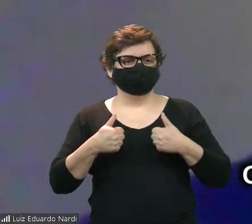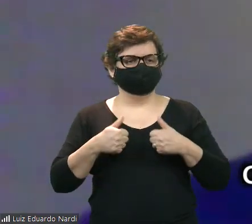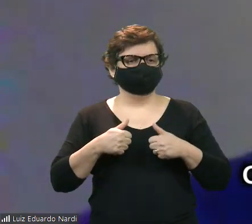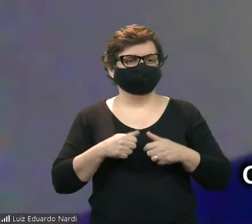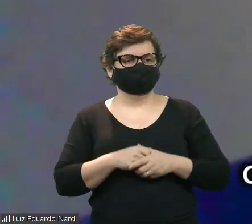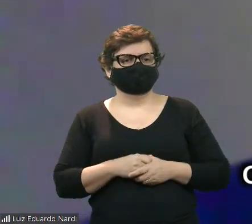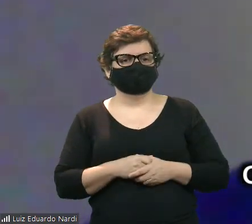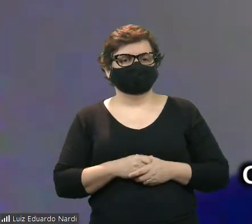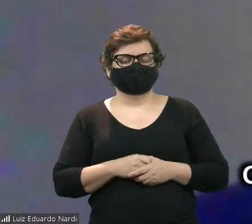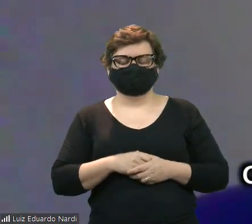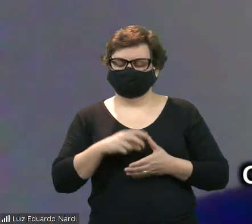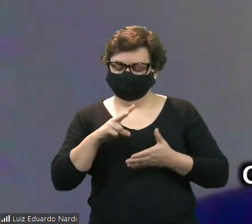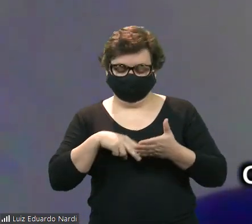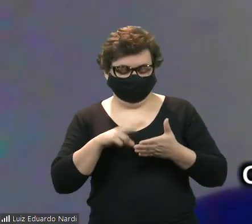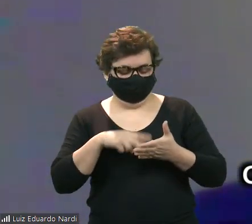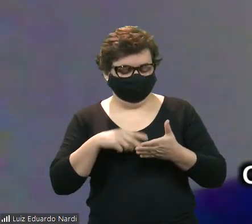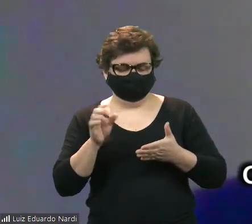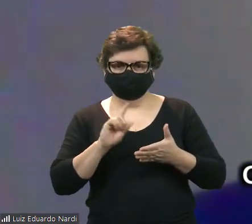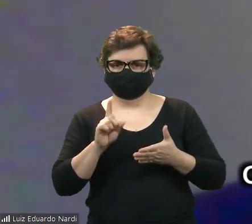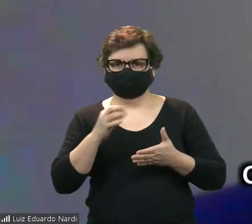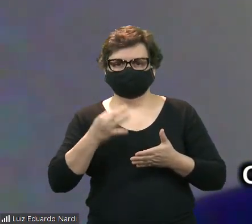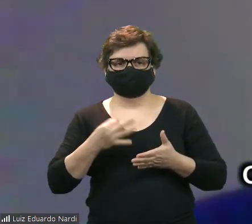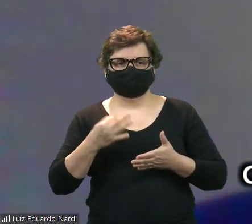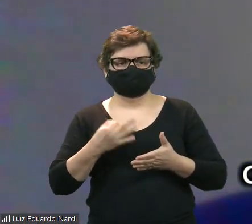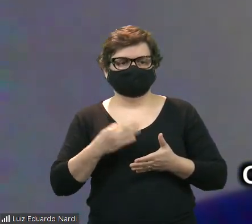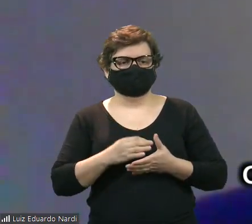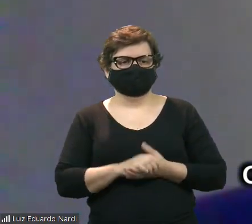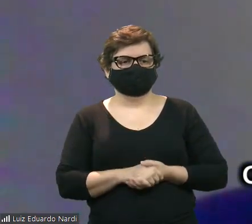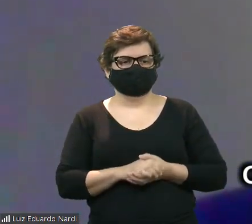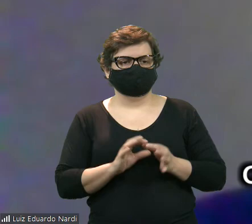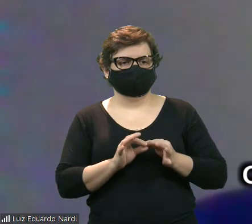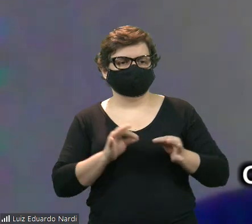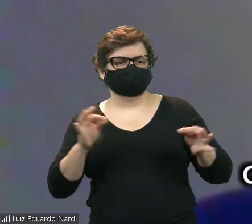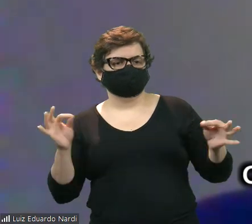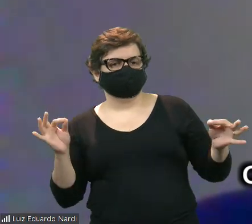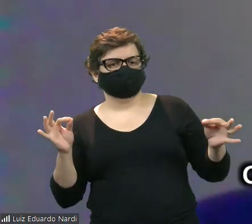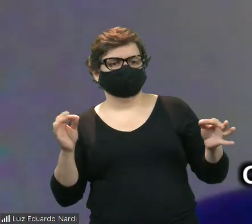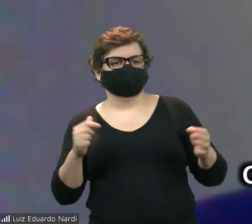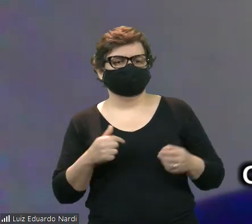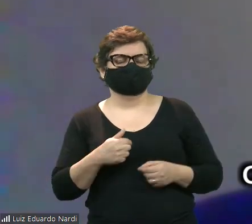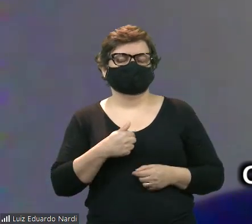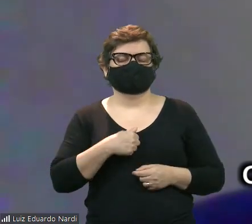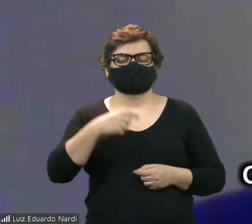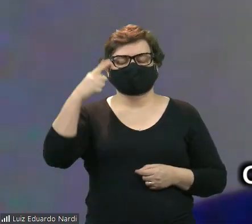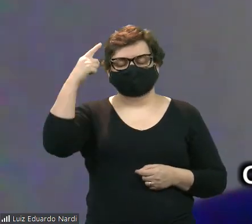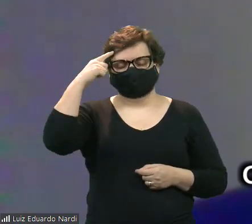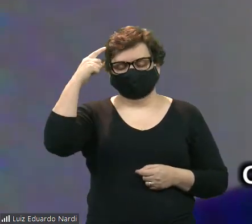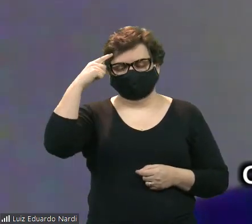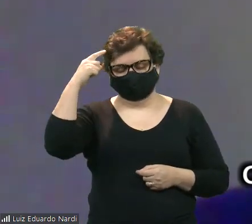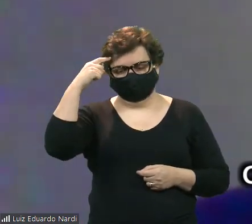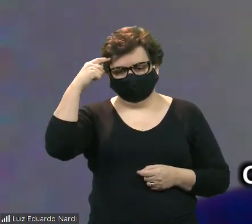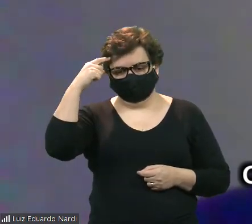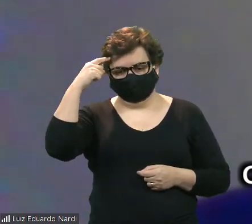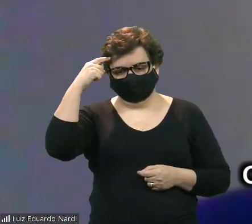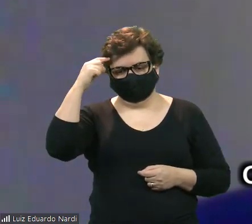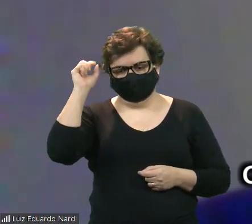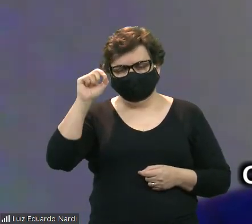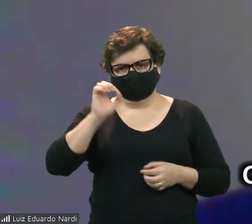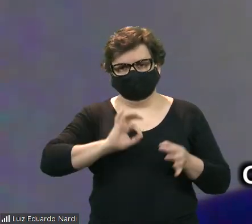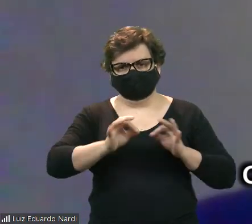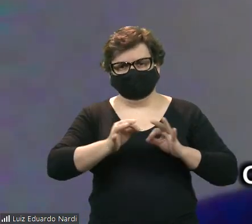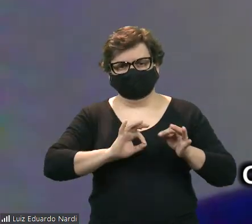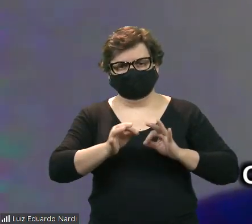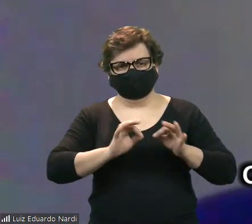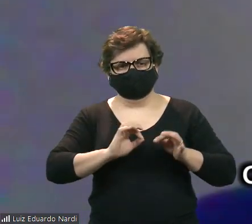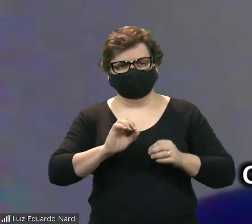a leitura correta da extensão. Acho até que o projeto que